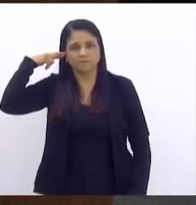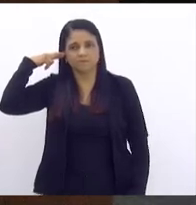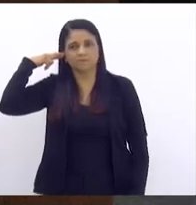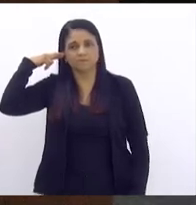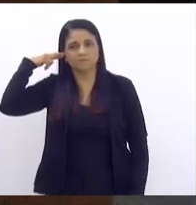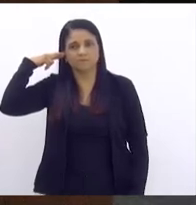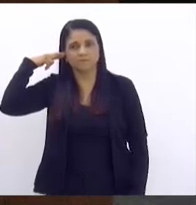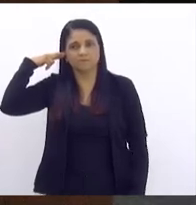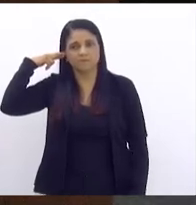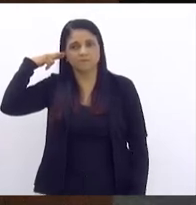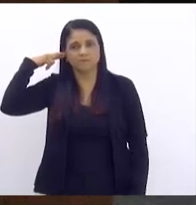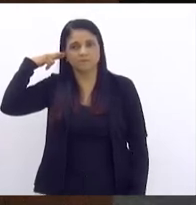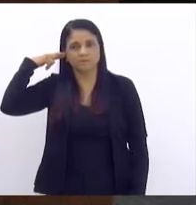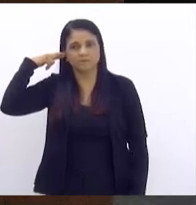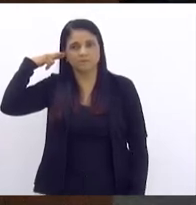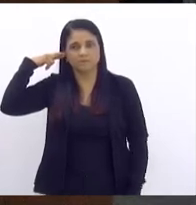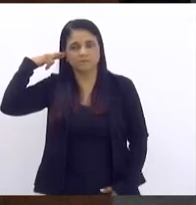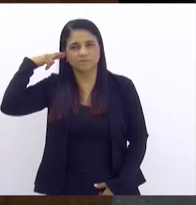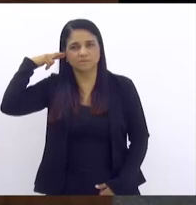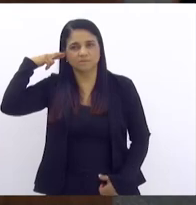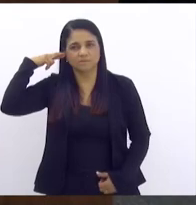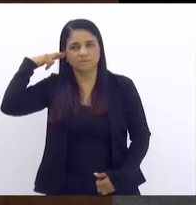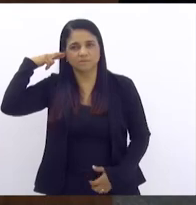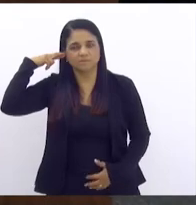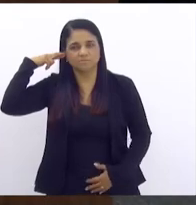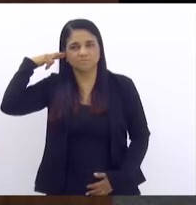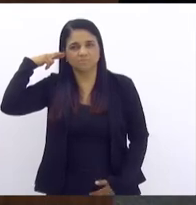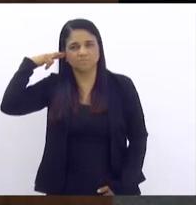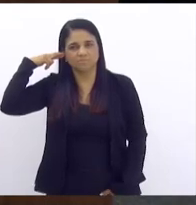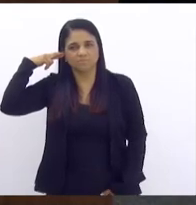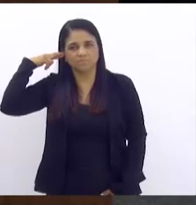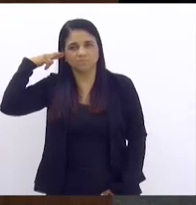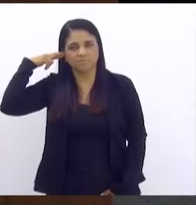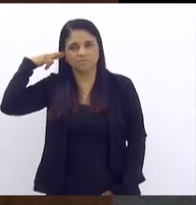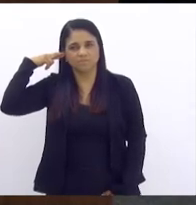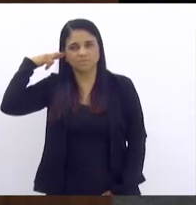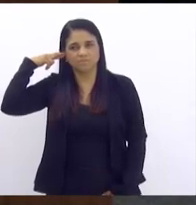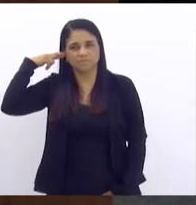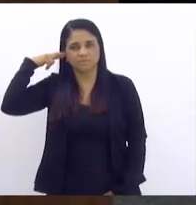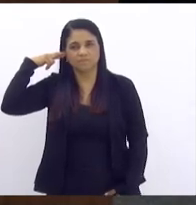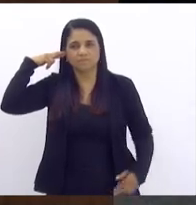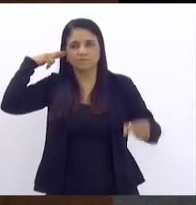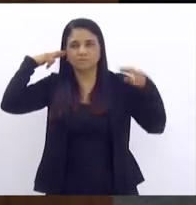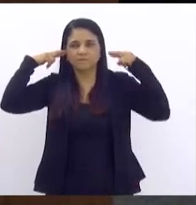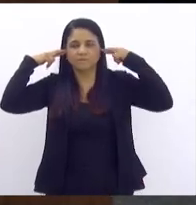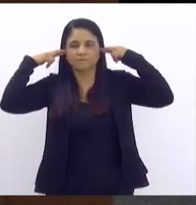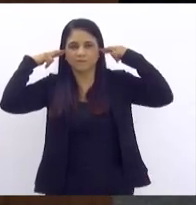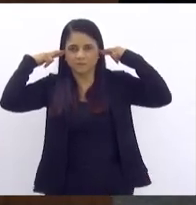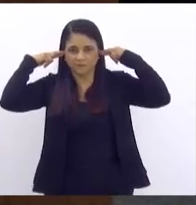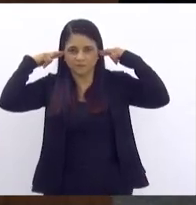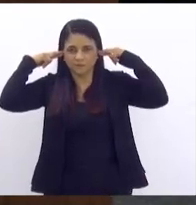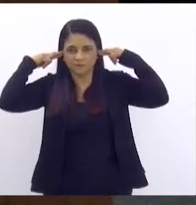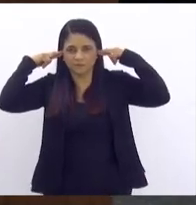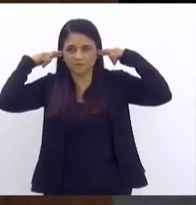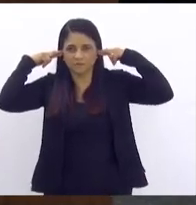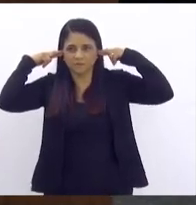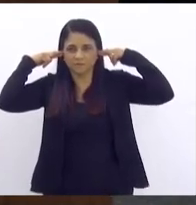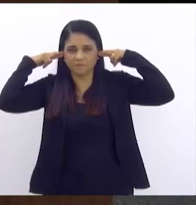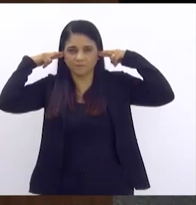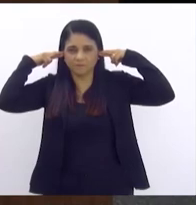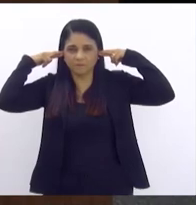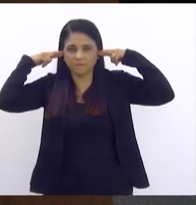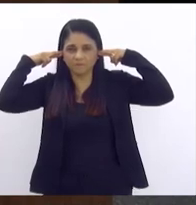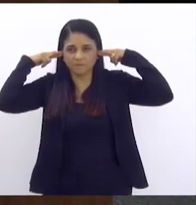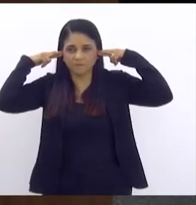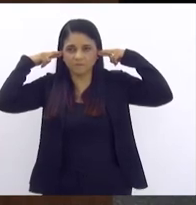Plano estadual da pessoa do espectro autista. E uma das questões que a gente verifica